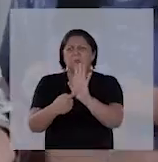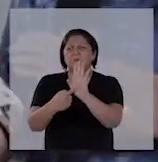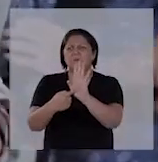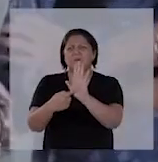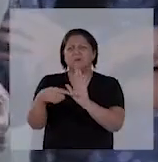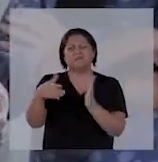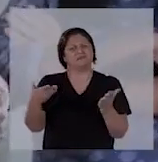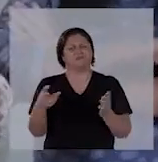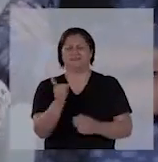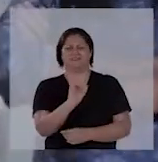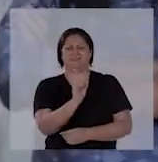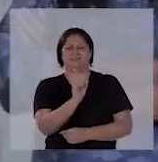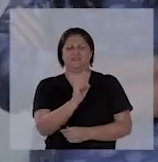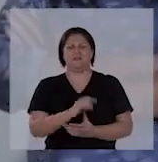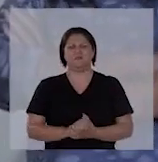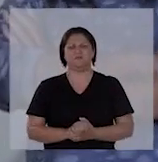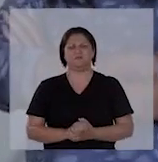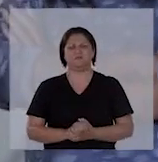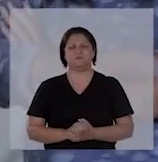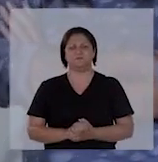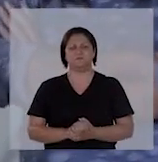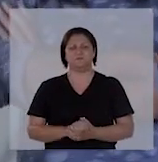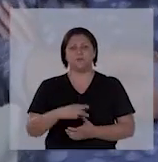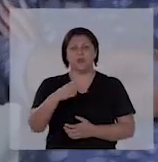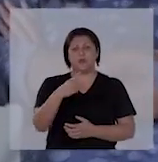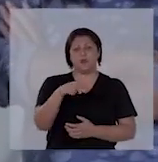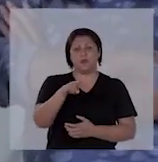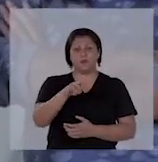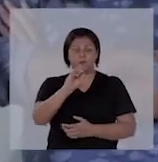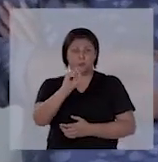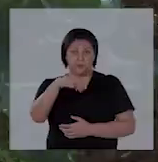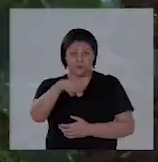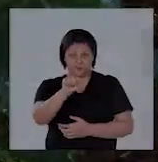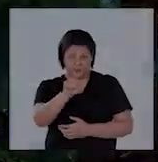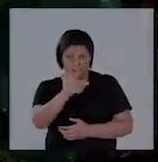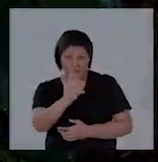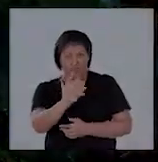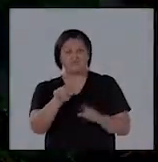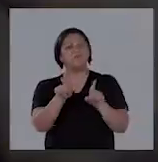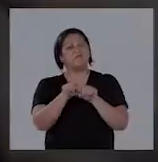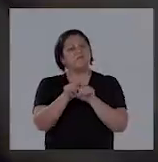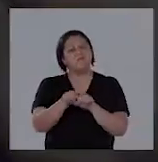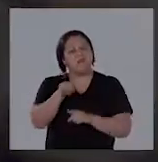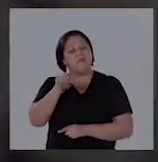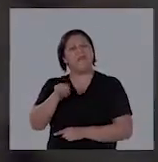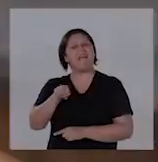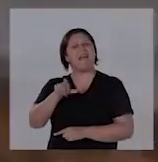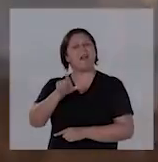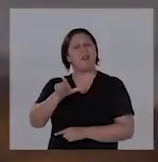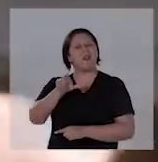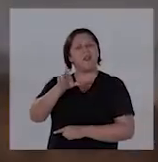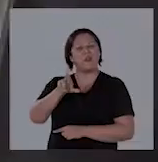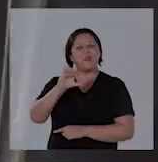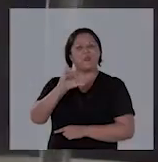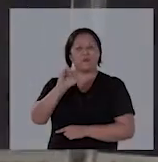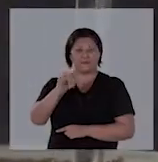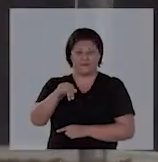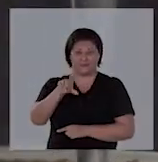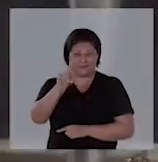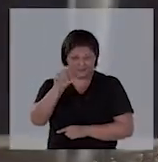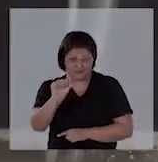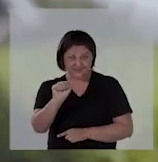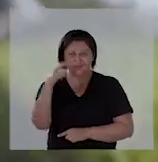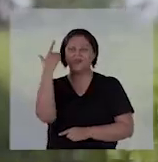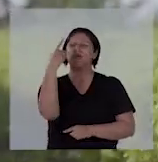que mulher tem que sofrer caso a apanhar não f com o pronaf a vida de lucinda também deu uma virada